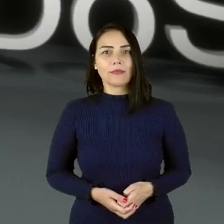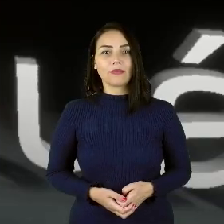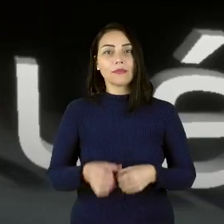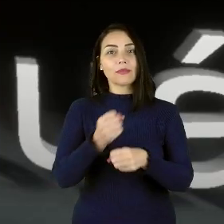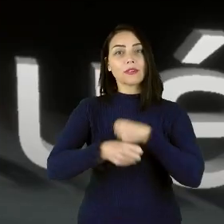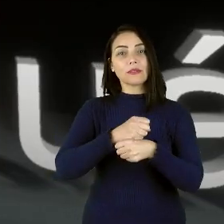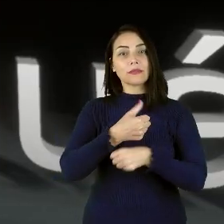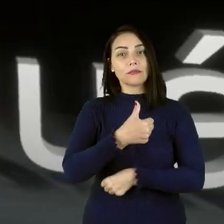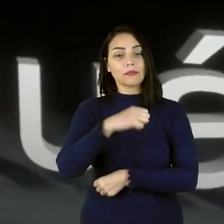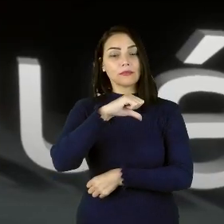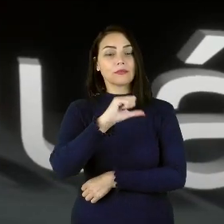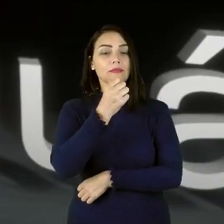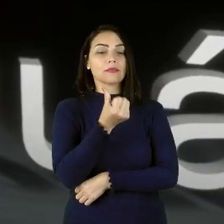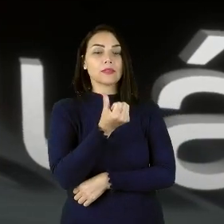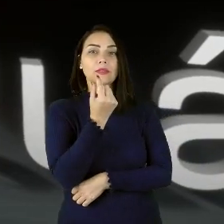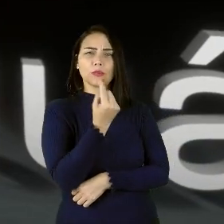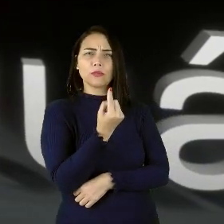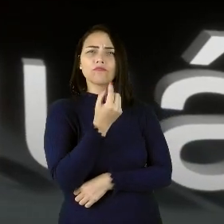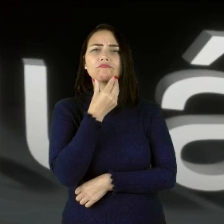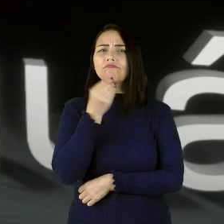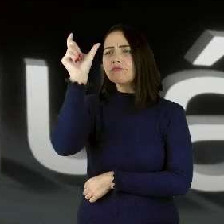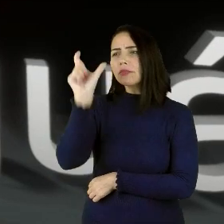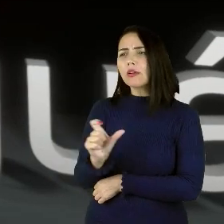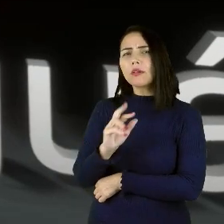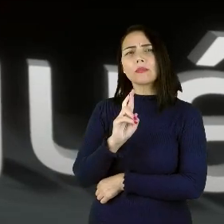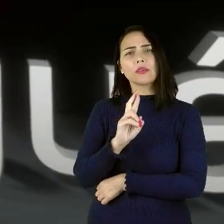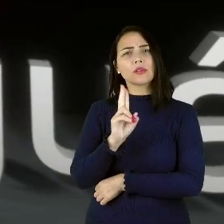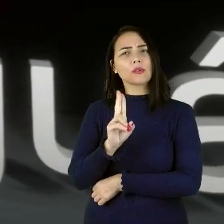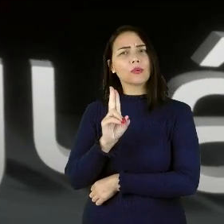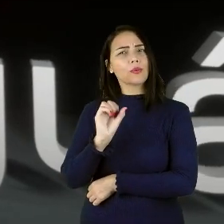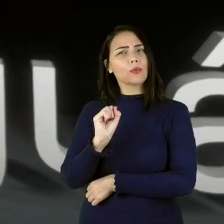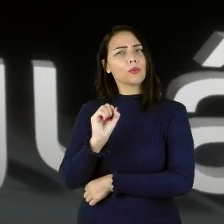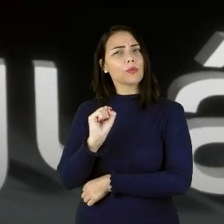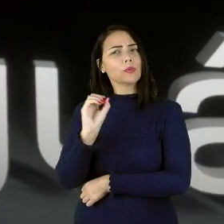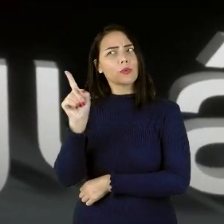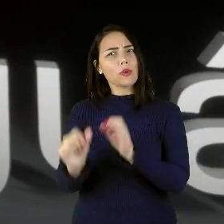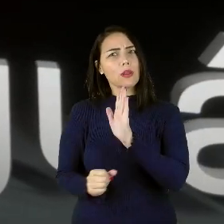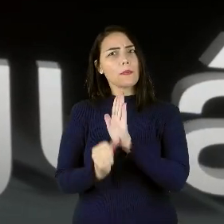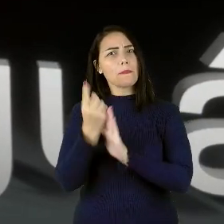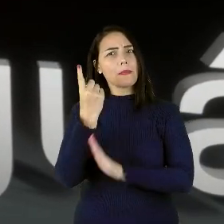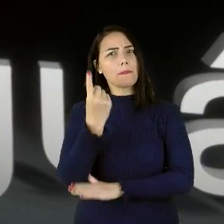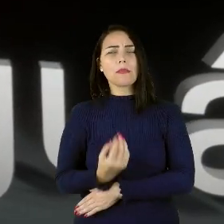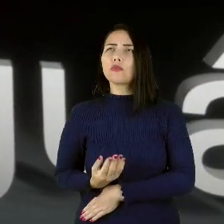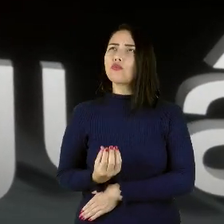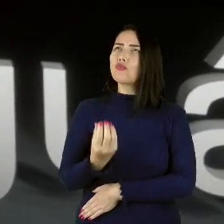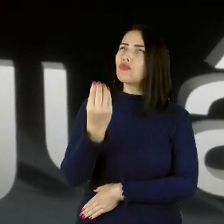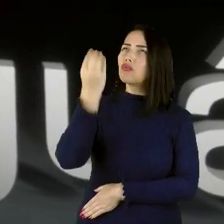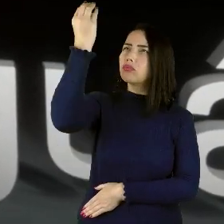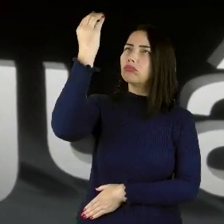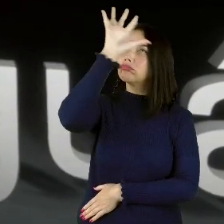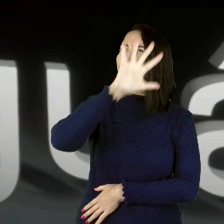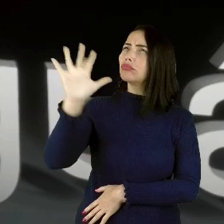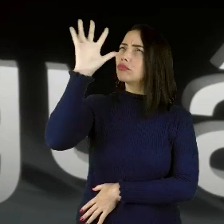Em 1961, o russo Yuri Gagarin foi a primeira pessoa a ir ao espaço. Ele disse: "Vejo a Terra, ela é